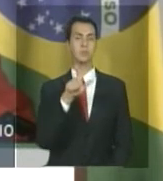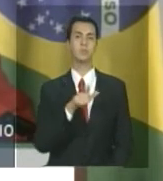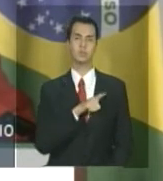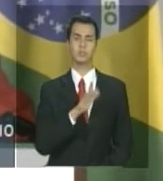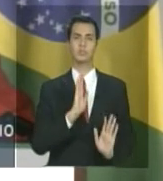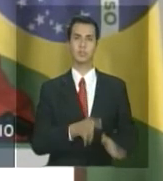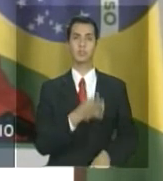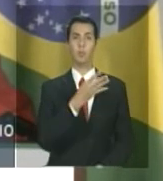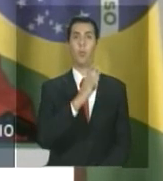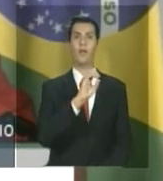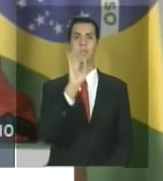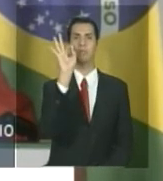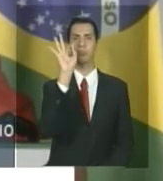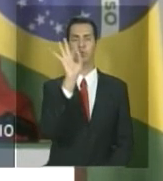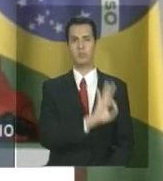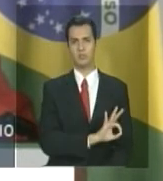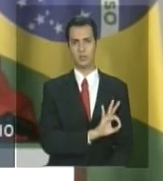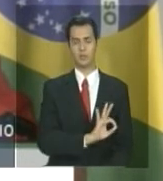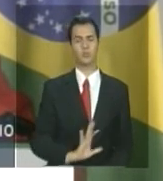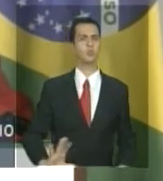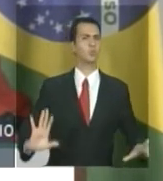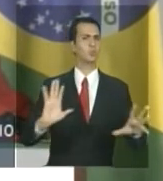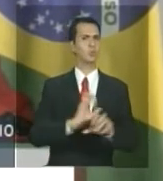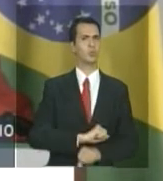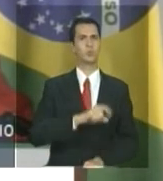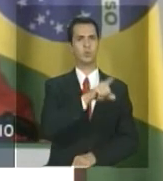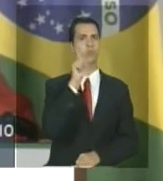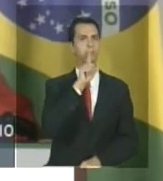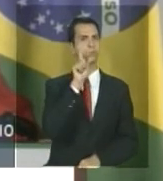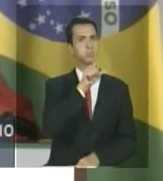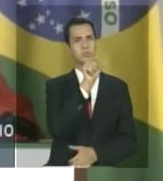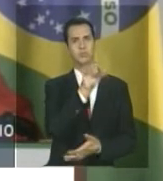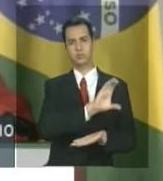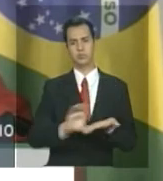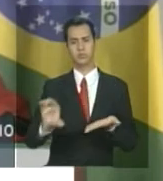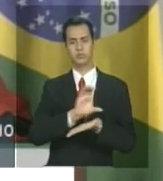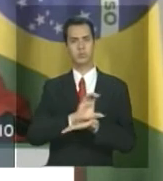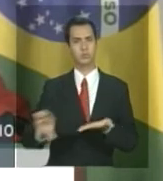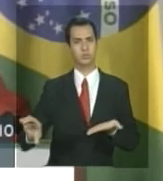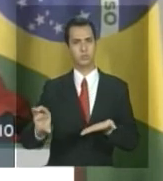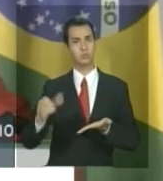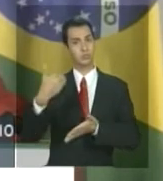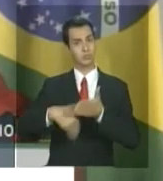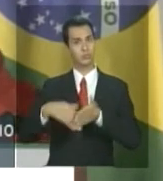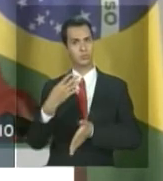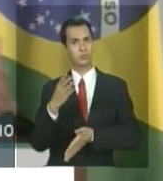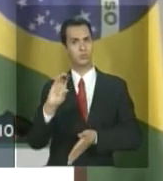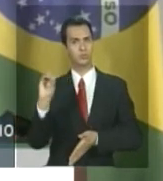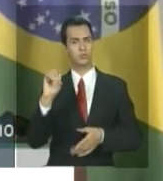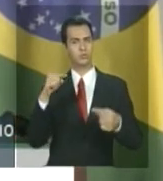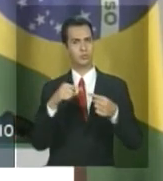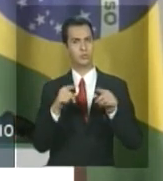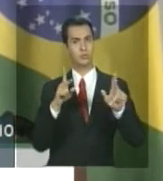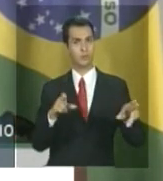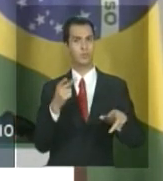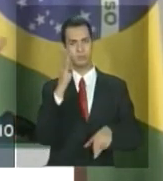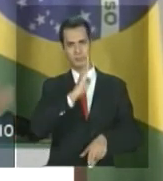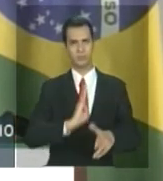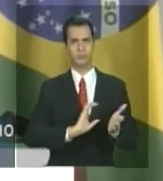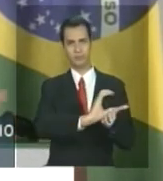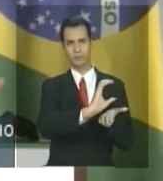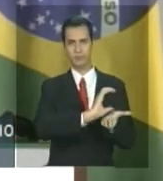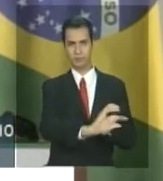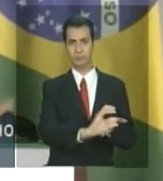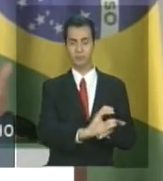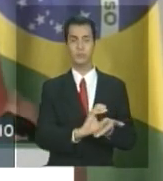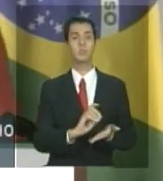40% do volume investido pelas empresas americanas no Brasil. Houve, portanto, um aumento do investimento